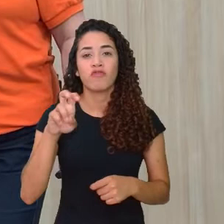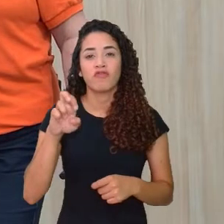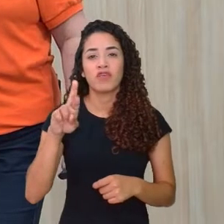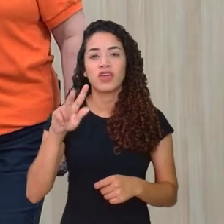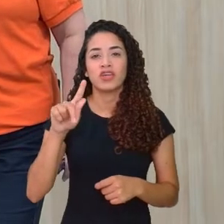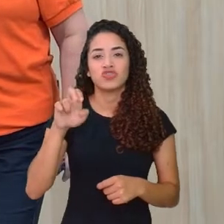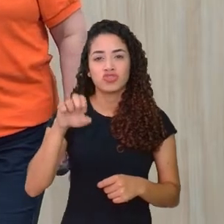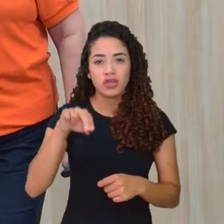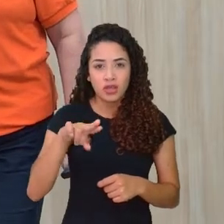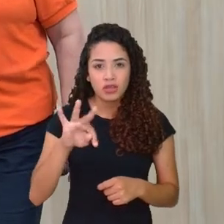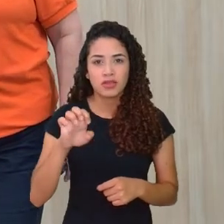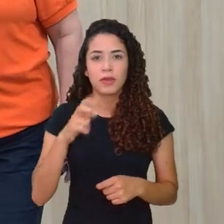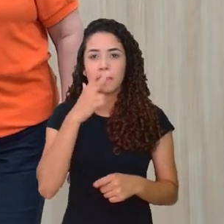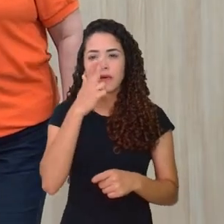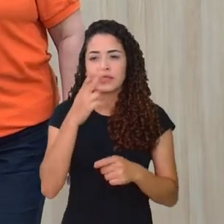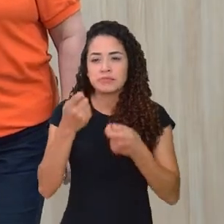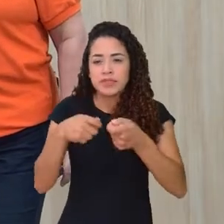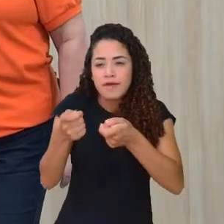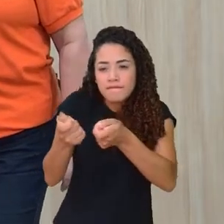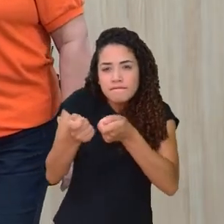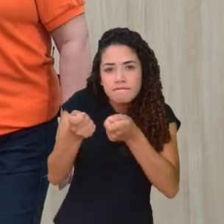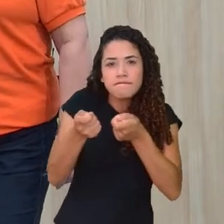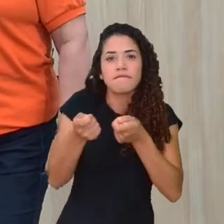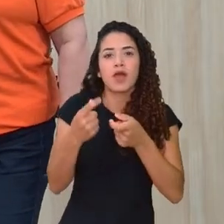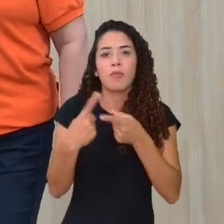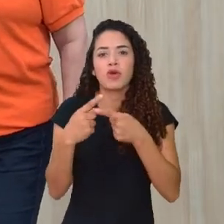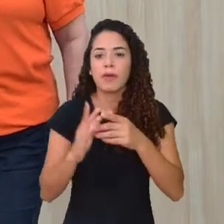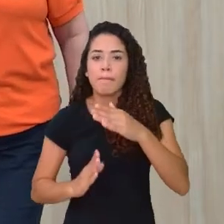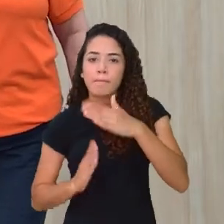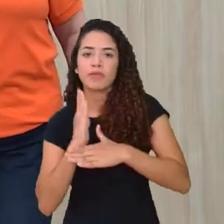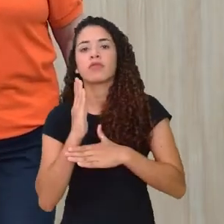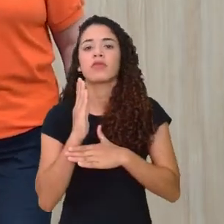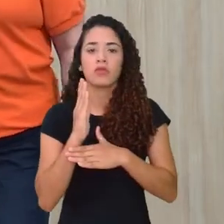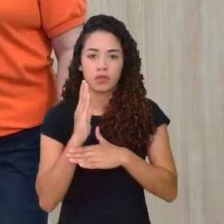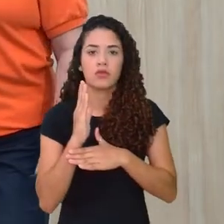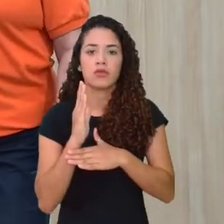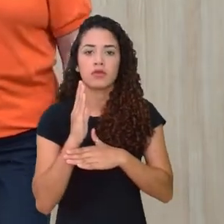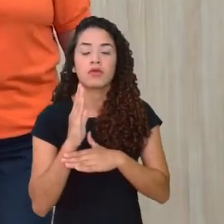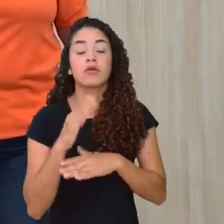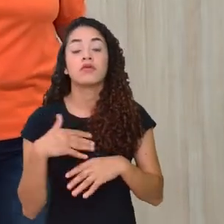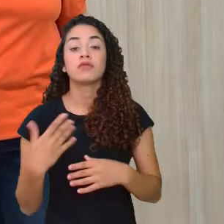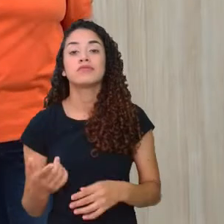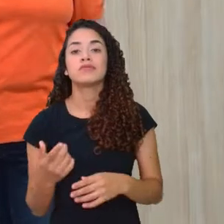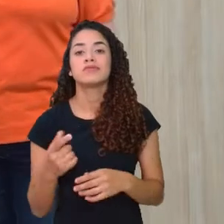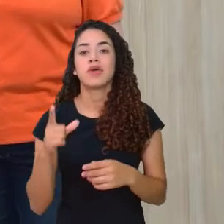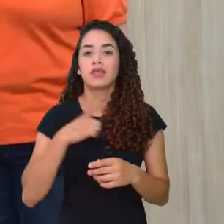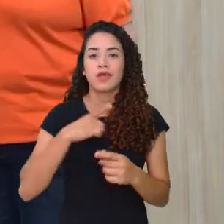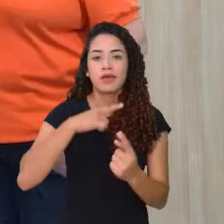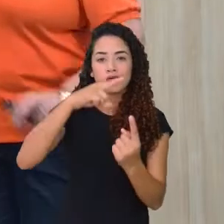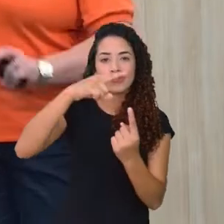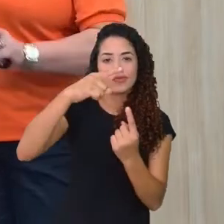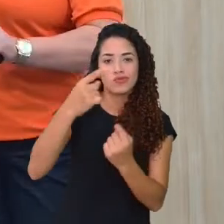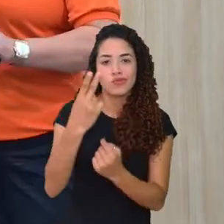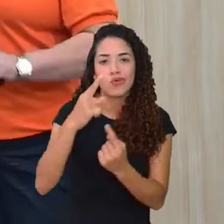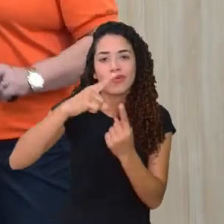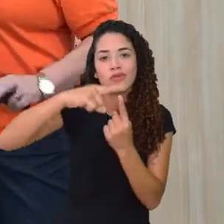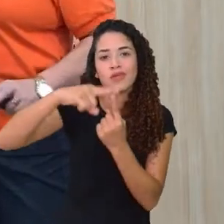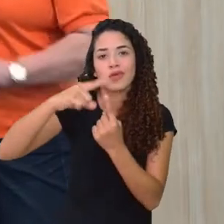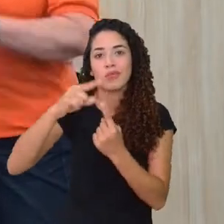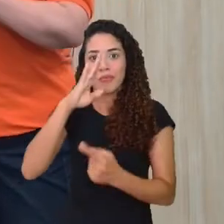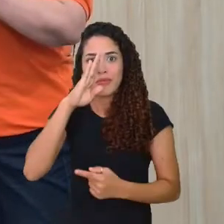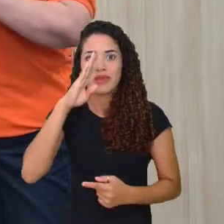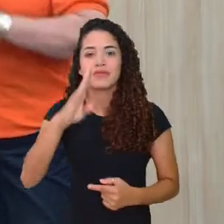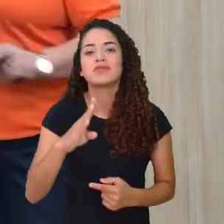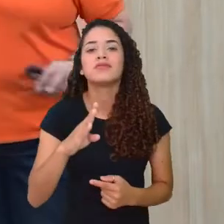um pouquinho, porque ela ultrapassou o limite. Então aí vamos dizer assim, são os dois principais